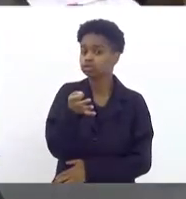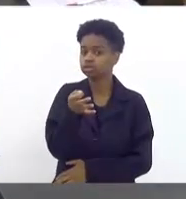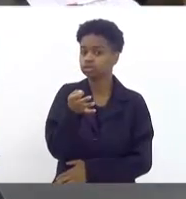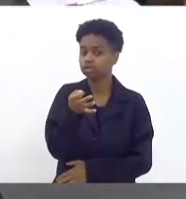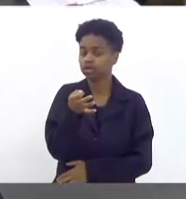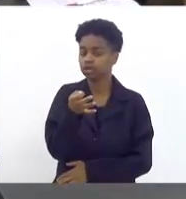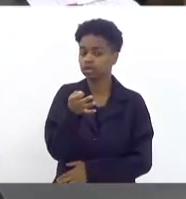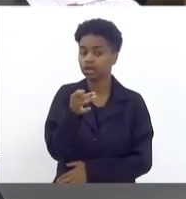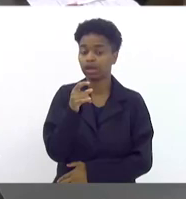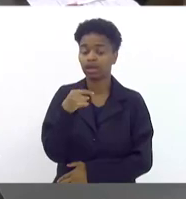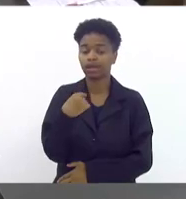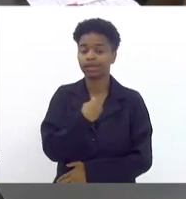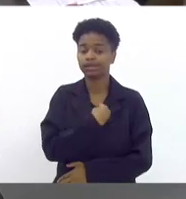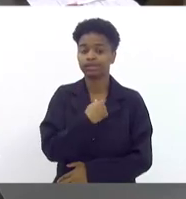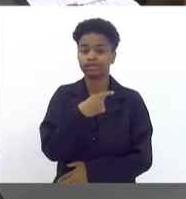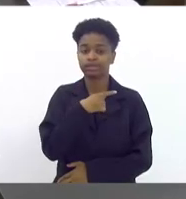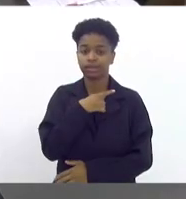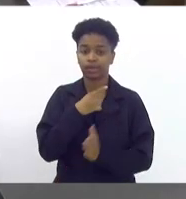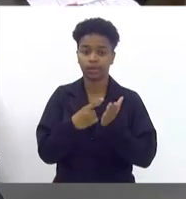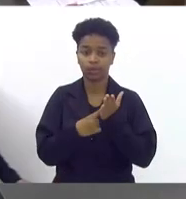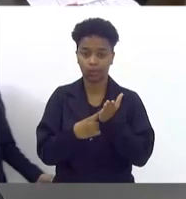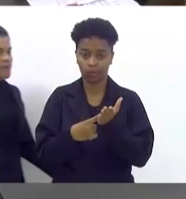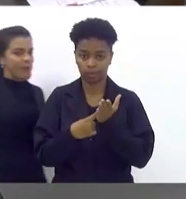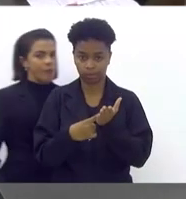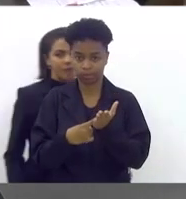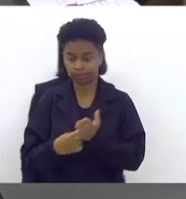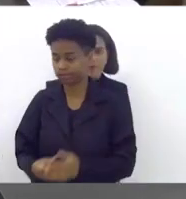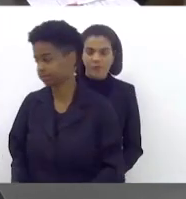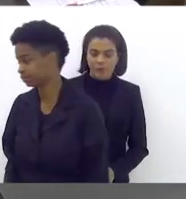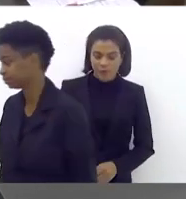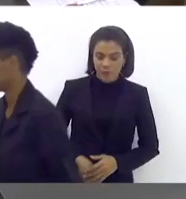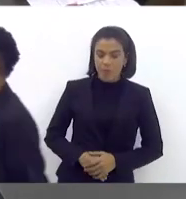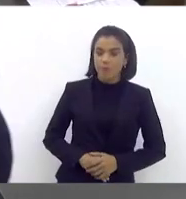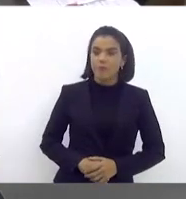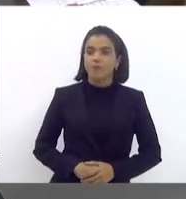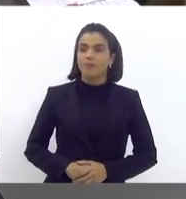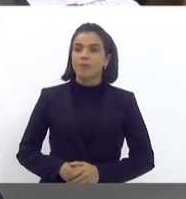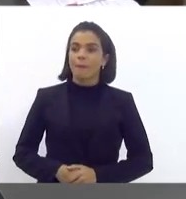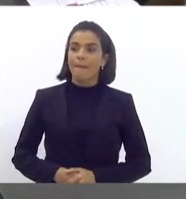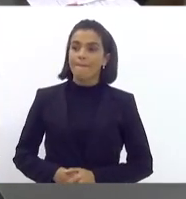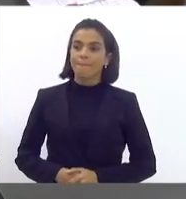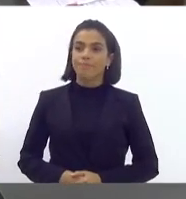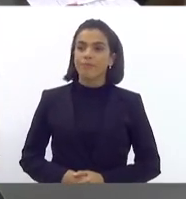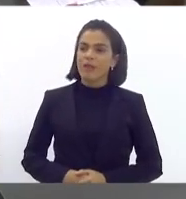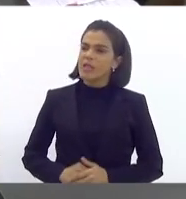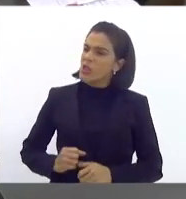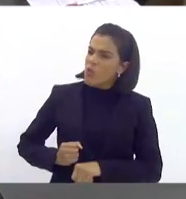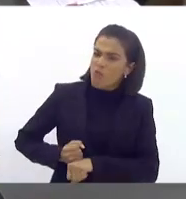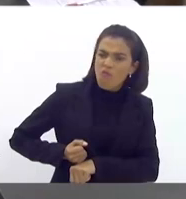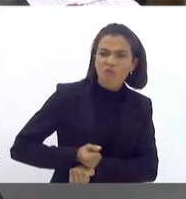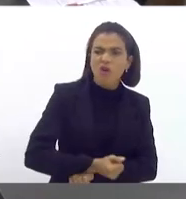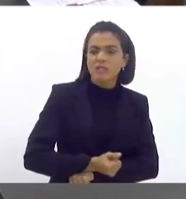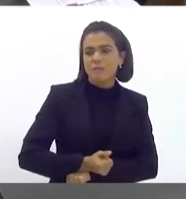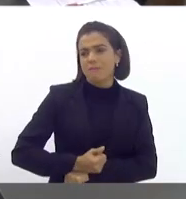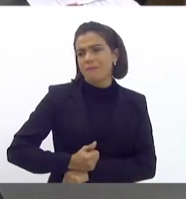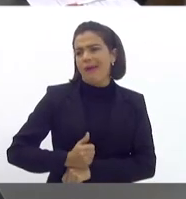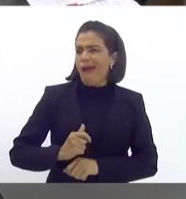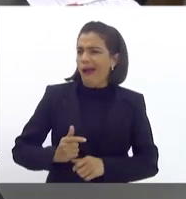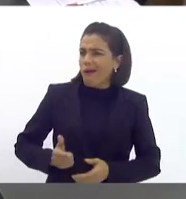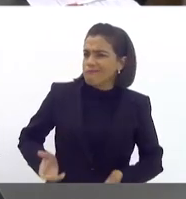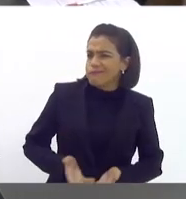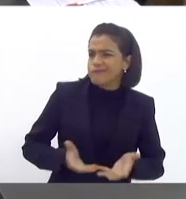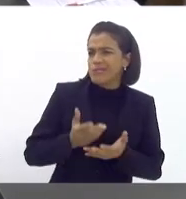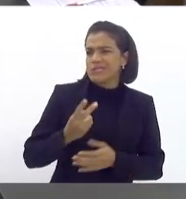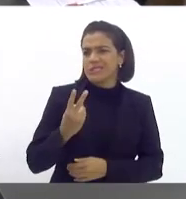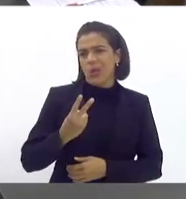tenha um compromisso de todos aqui, até de forma mais aprofundada, de não forçar para levar em segunda discussão o projeto a plenário,